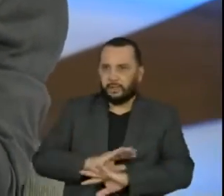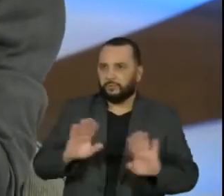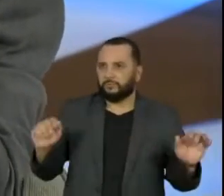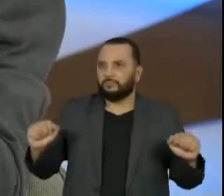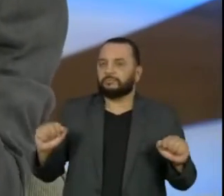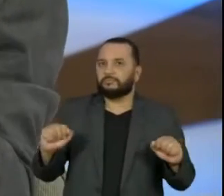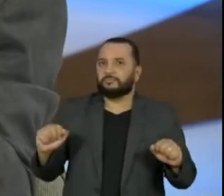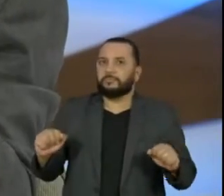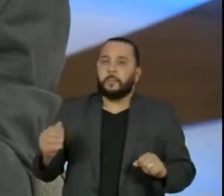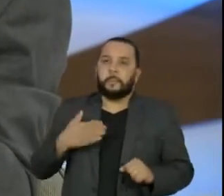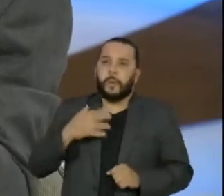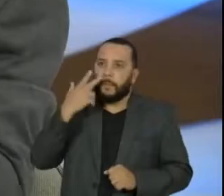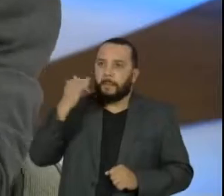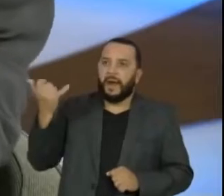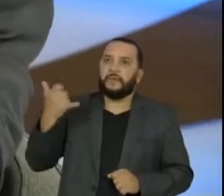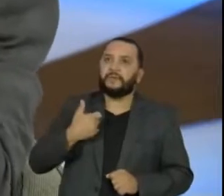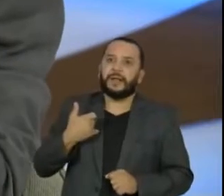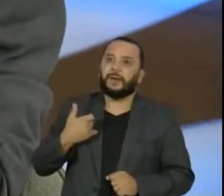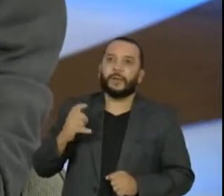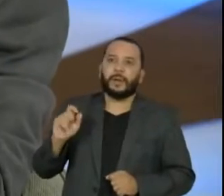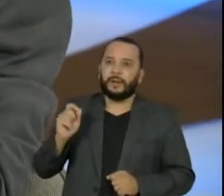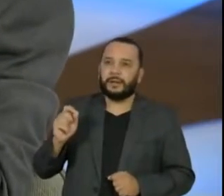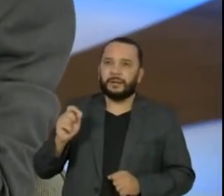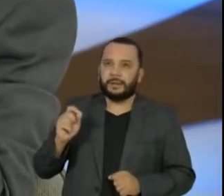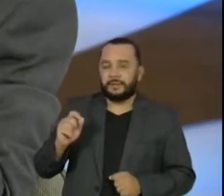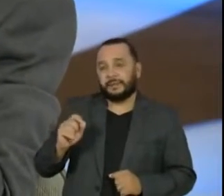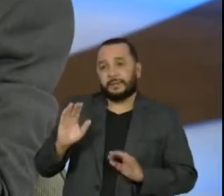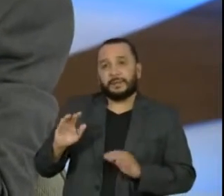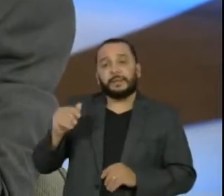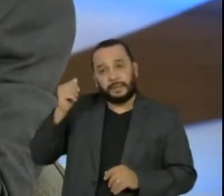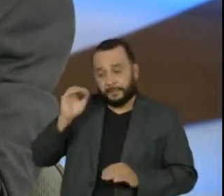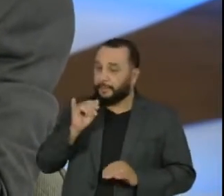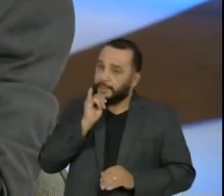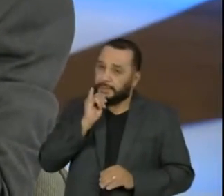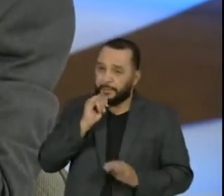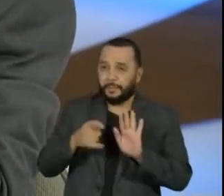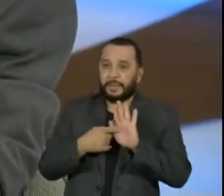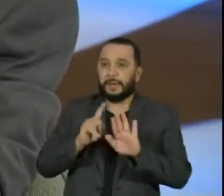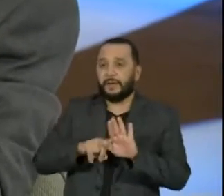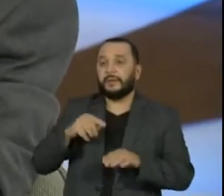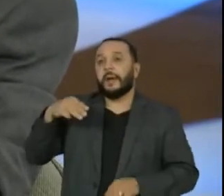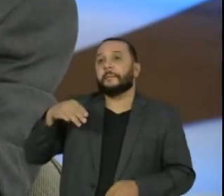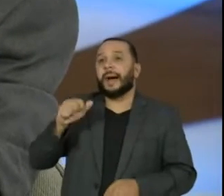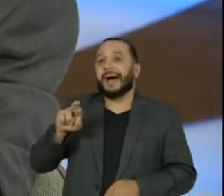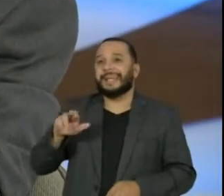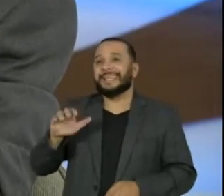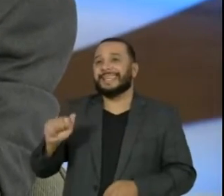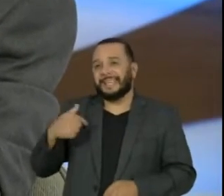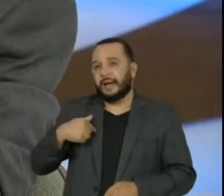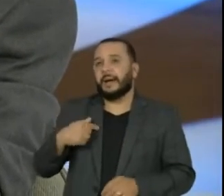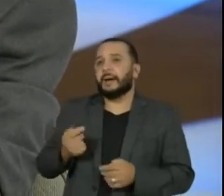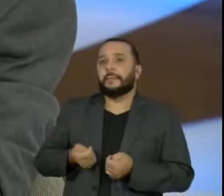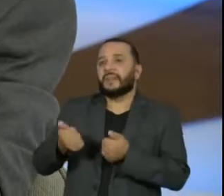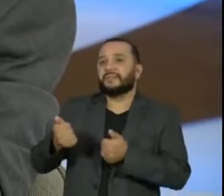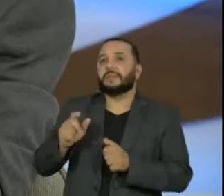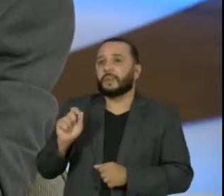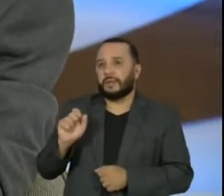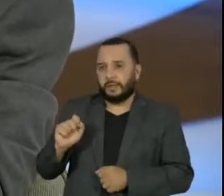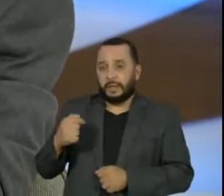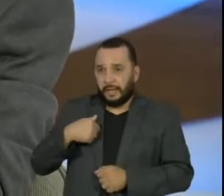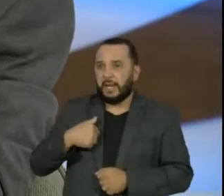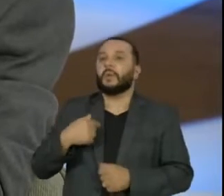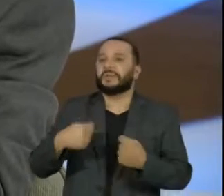Como diria meu pai, que vantagem que Maria leva? Eu precisei de dinheiro para reconstruir minha cidade, não